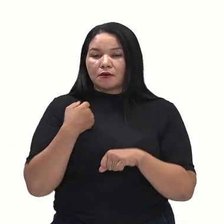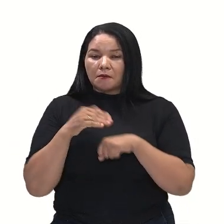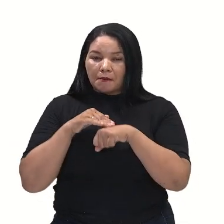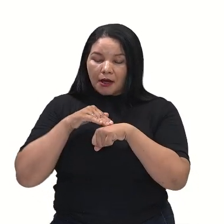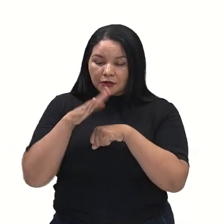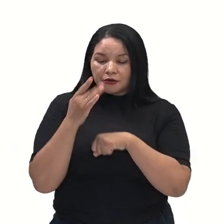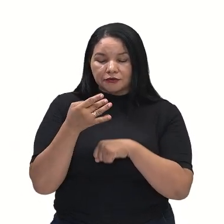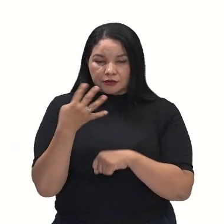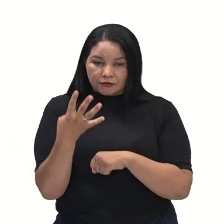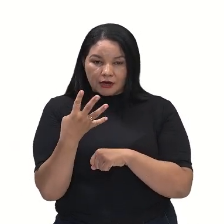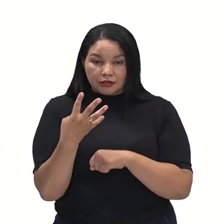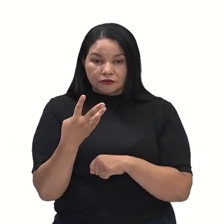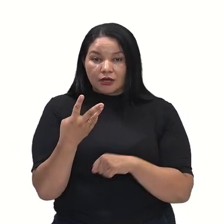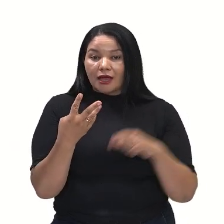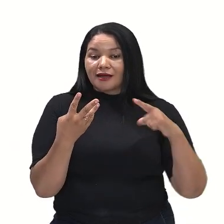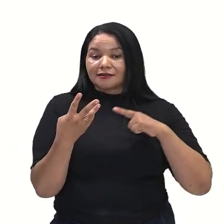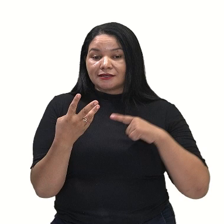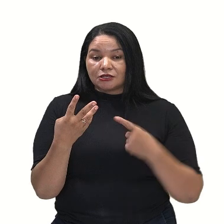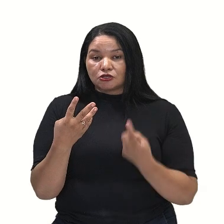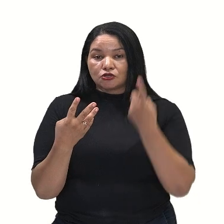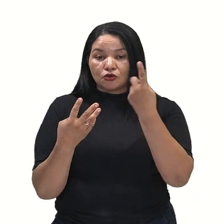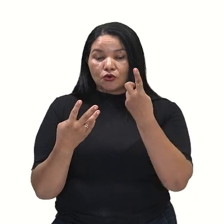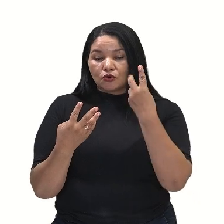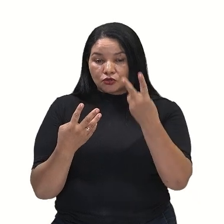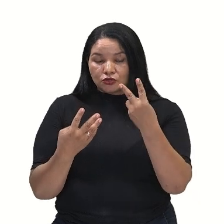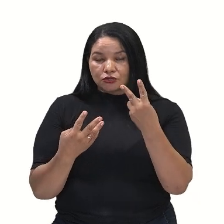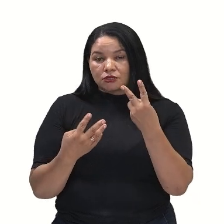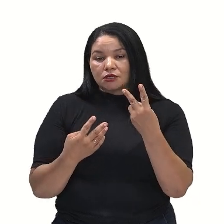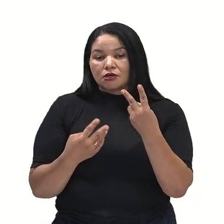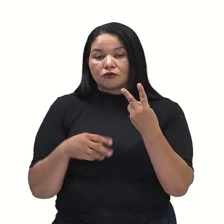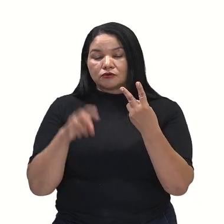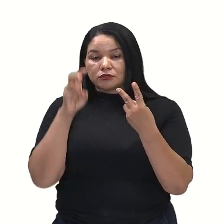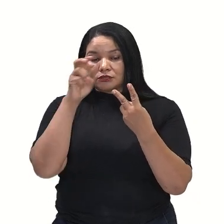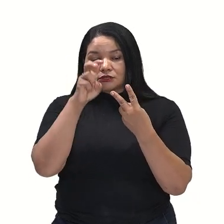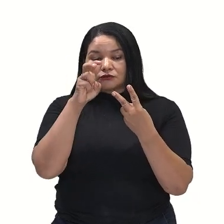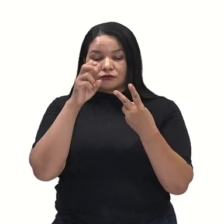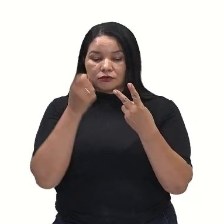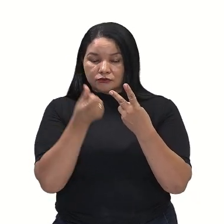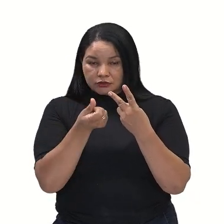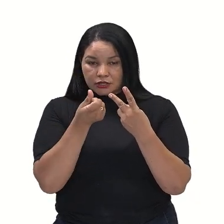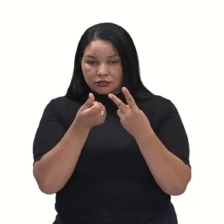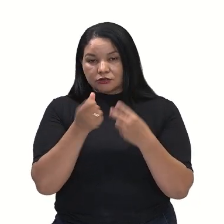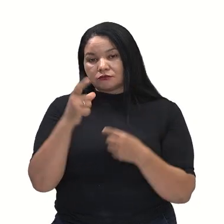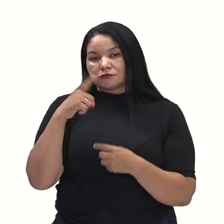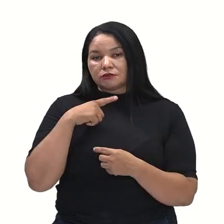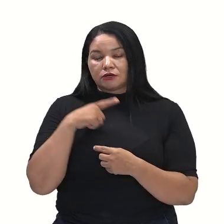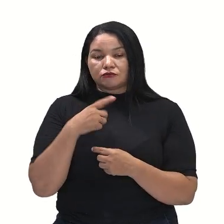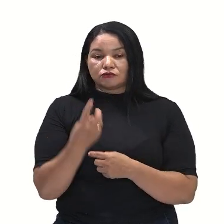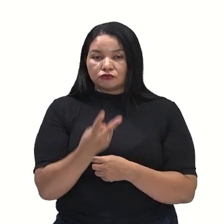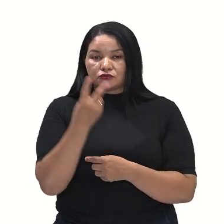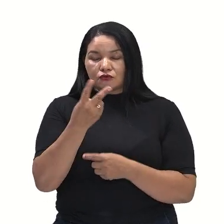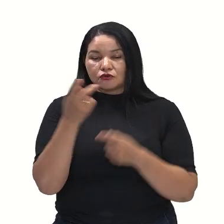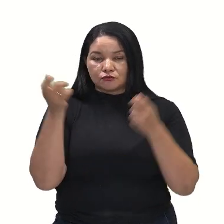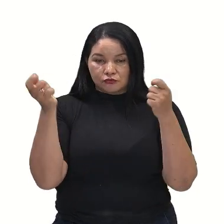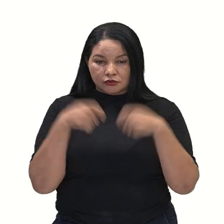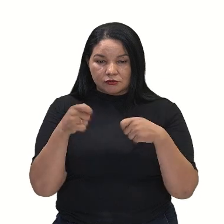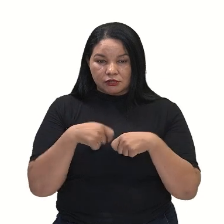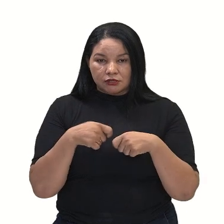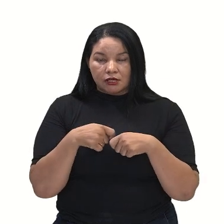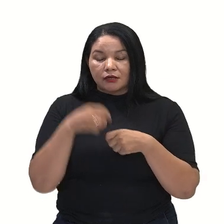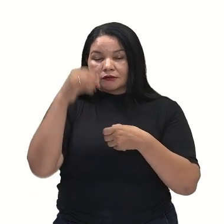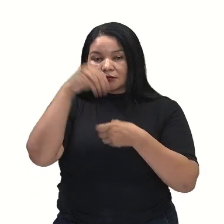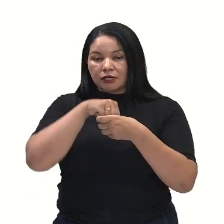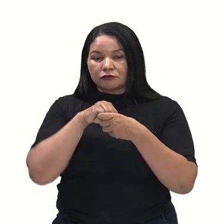que eu só tenho 2, o 5 e o 6. Então, eu vou ter 2 chances dentro de 6